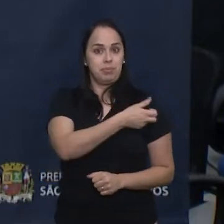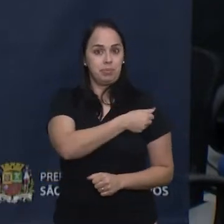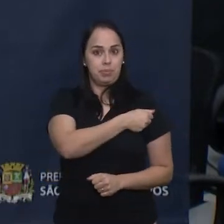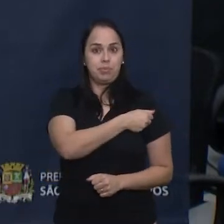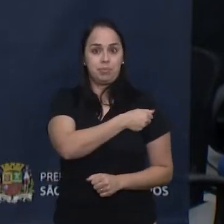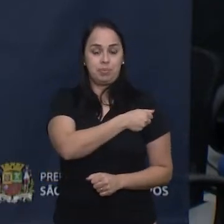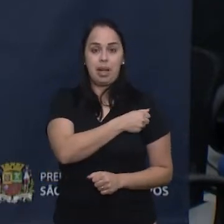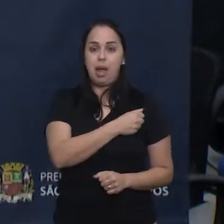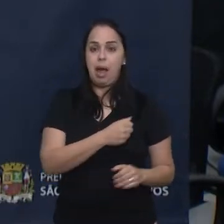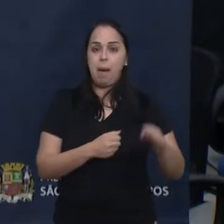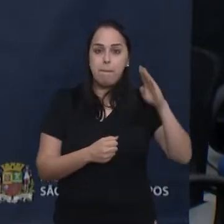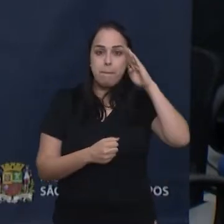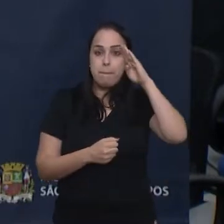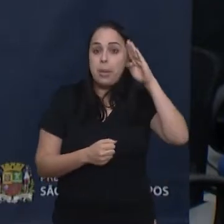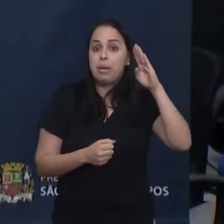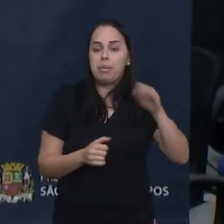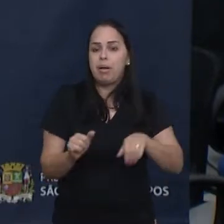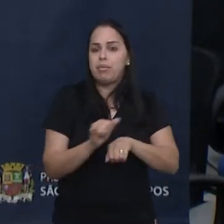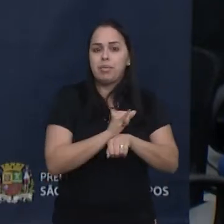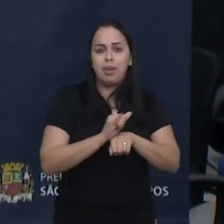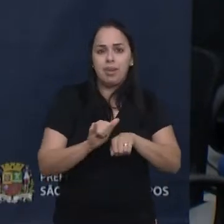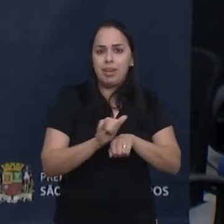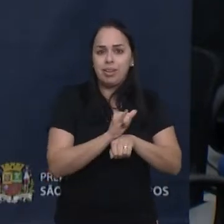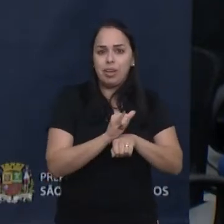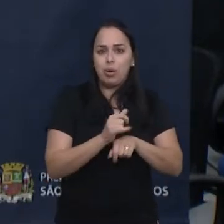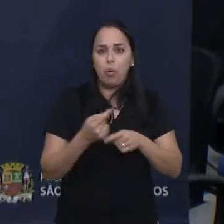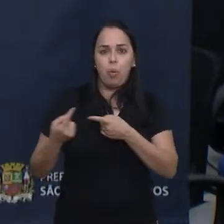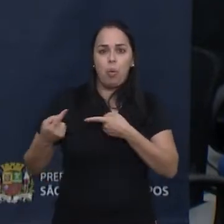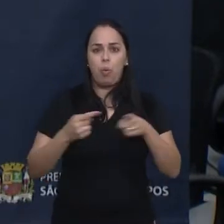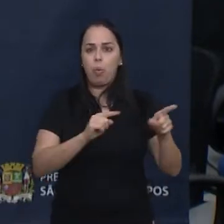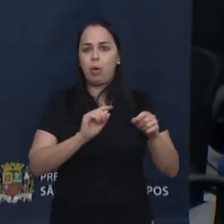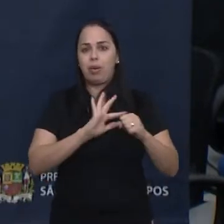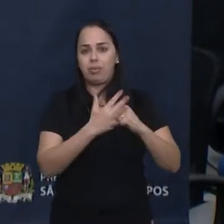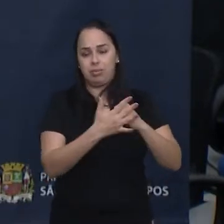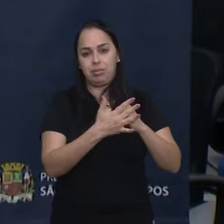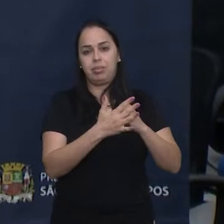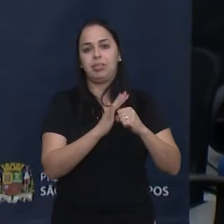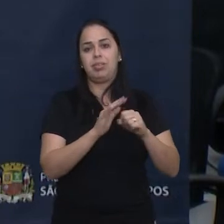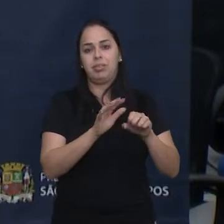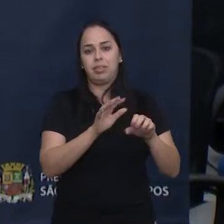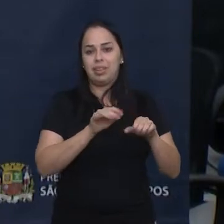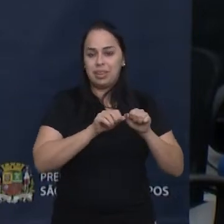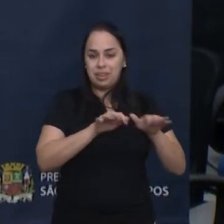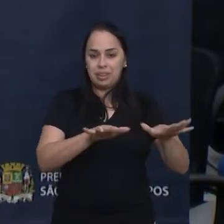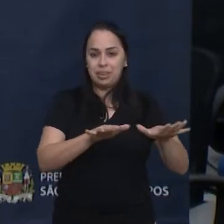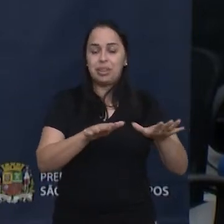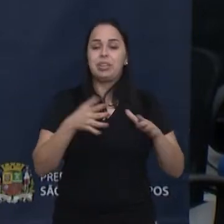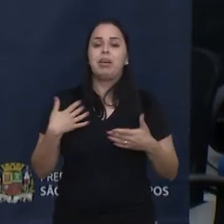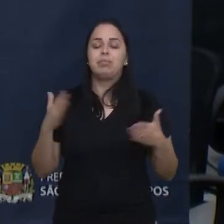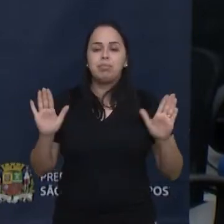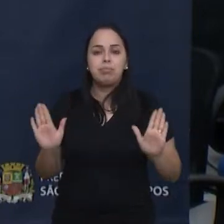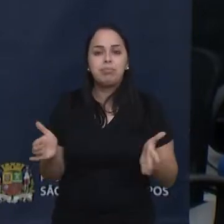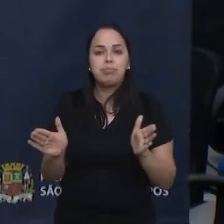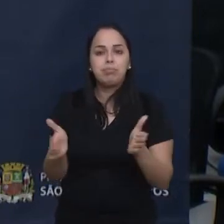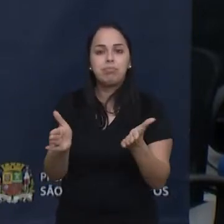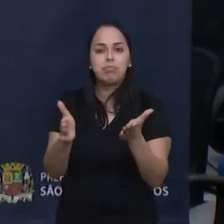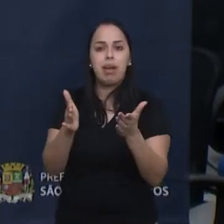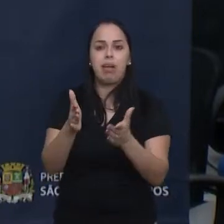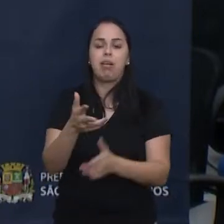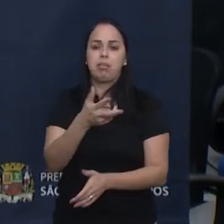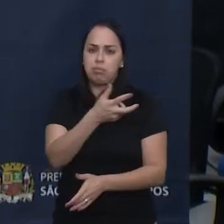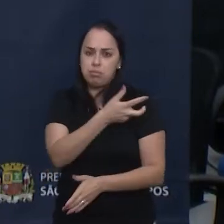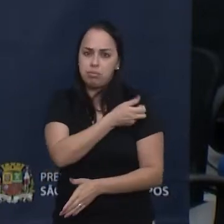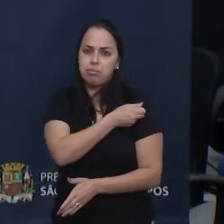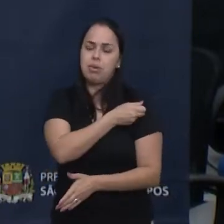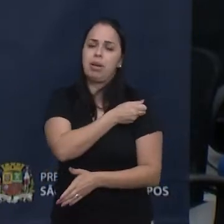é a nossa principal arma, a principal ferramenta no combate ao coronavírus, e a gente sempre vai estimular que todos estejam com a sua vacinação